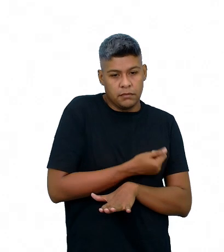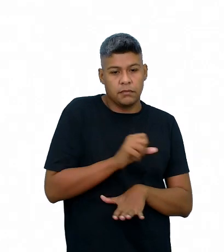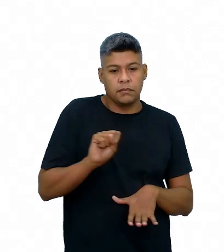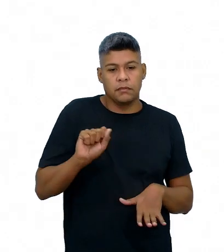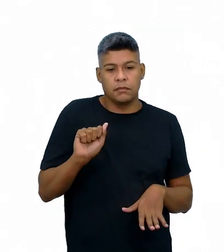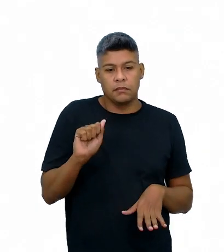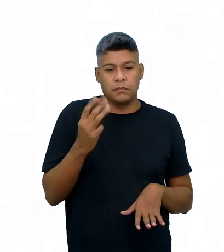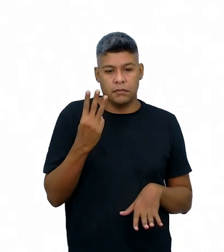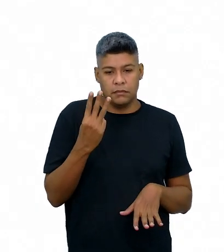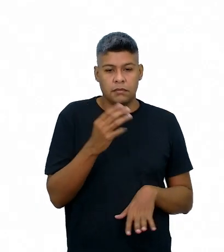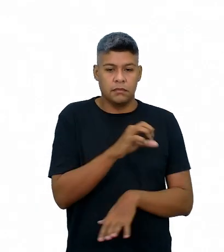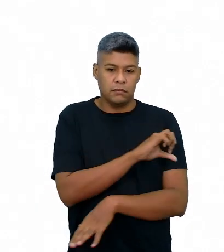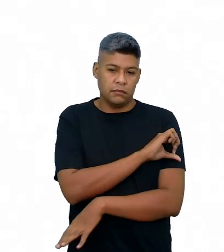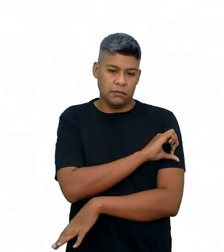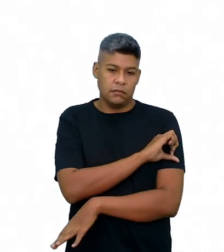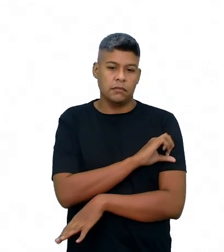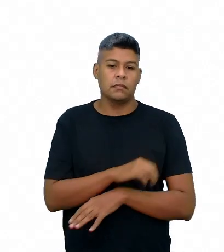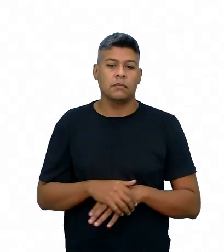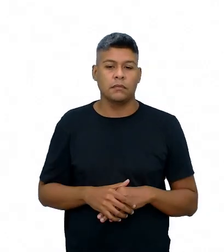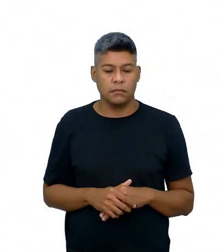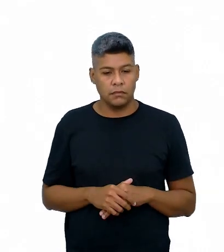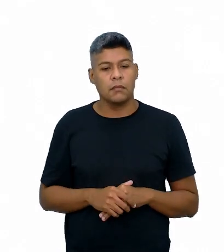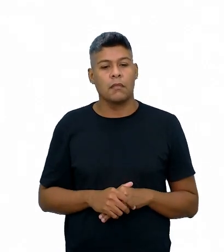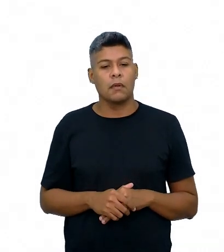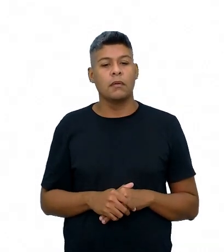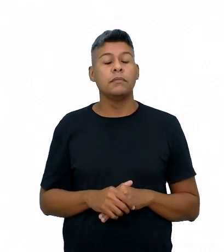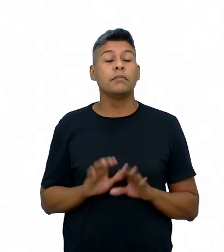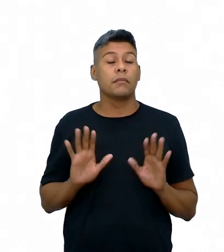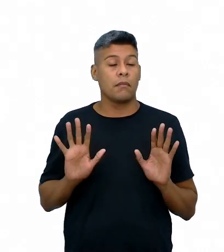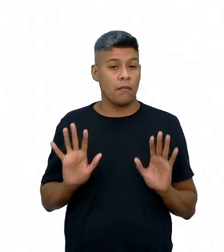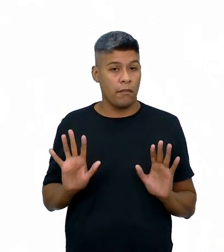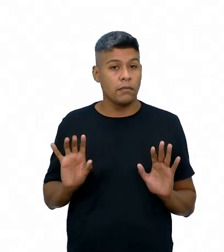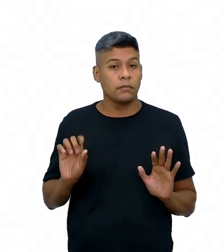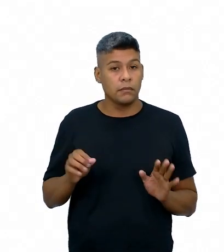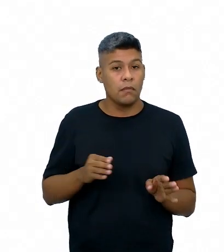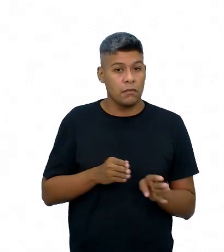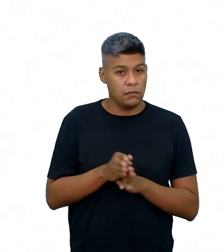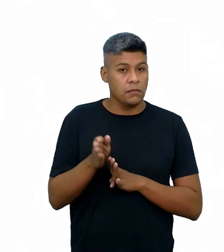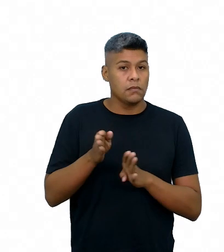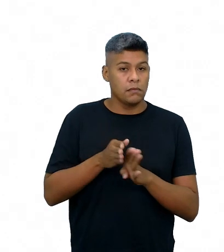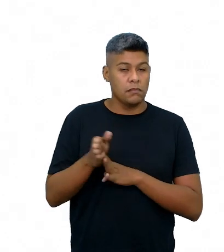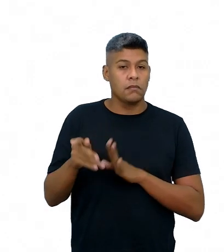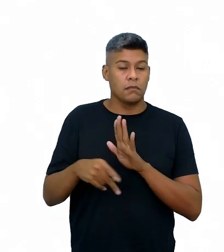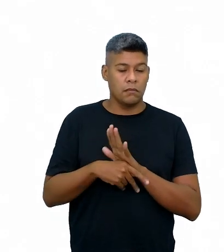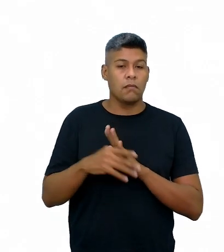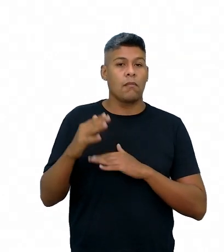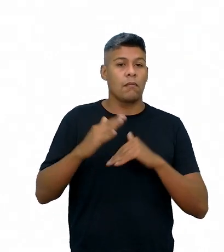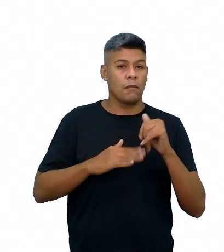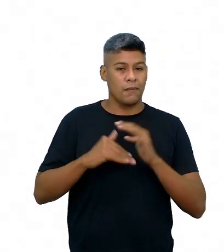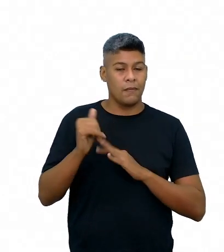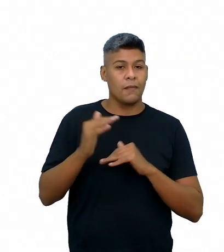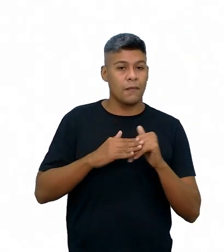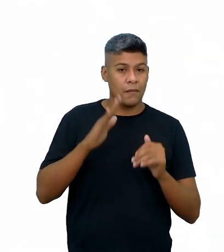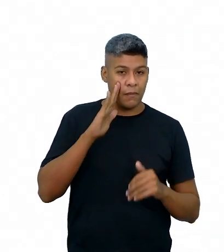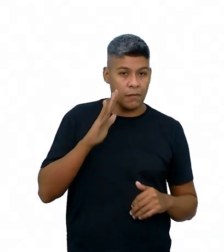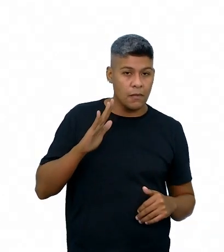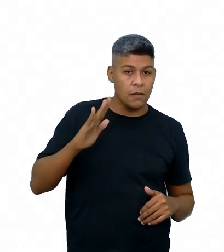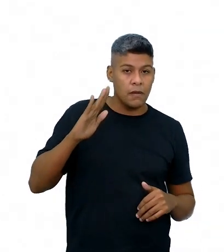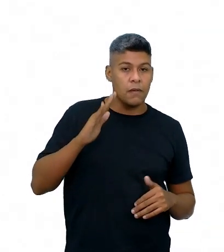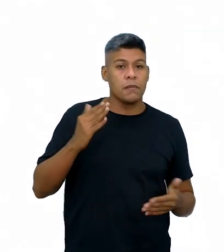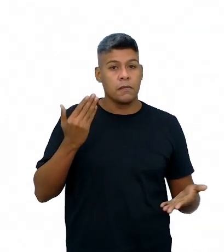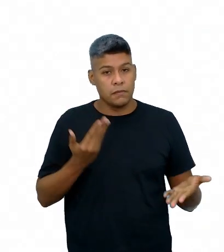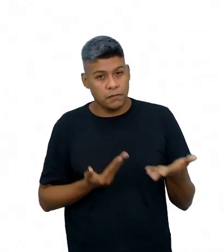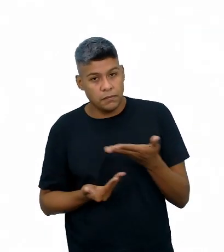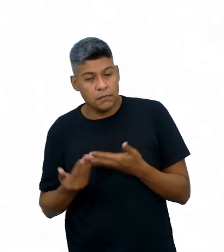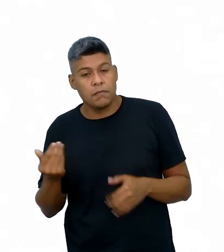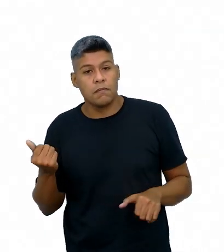9º ano. Então, a seleção desta aula se justifica por atender às orientações da habilidade essencial